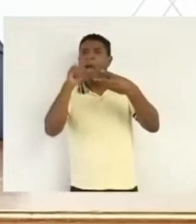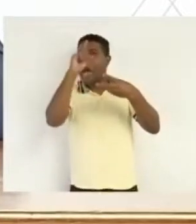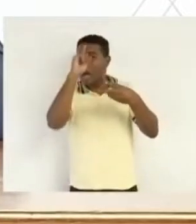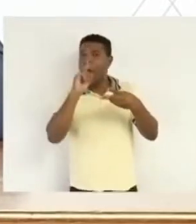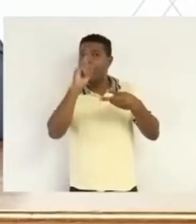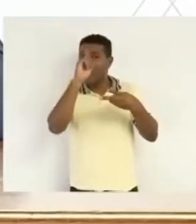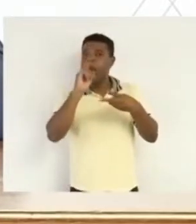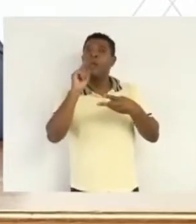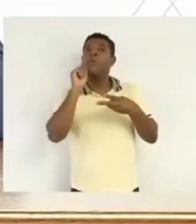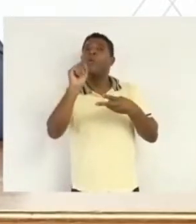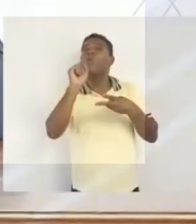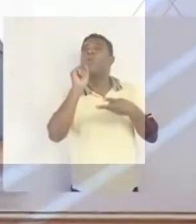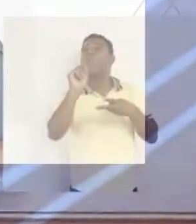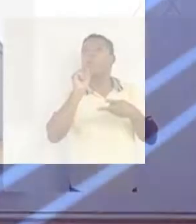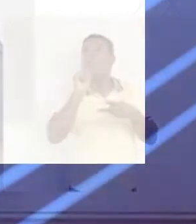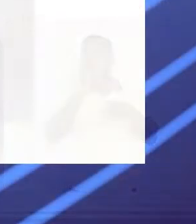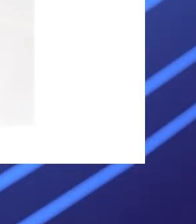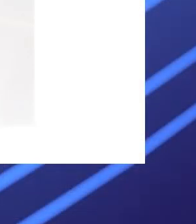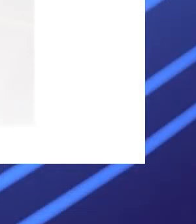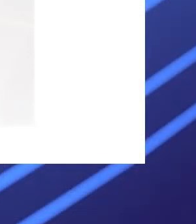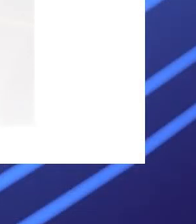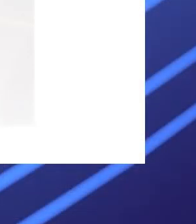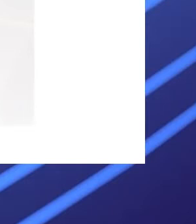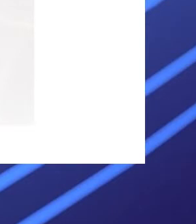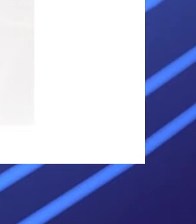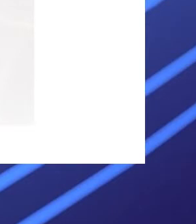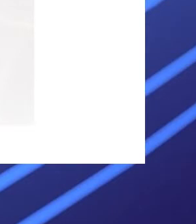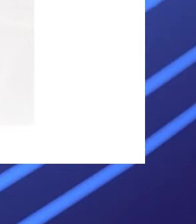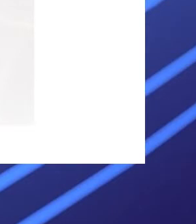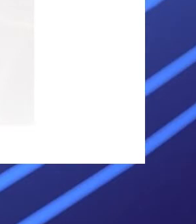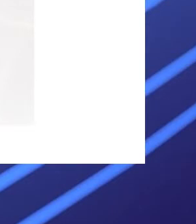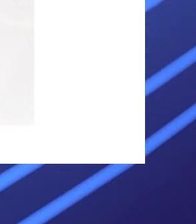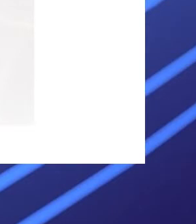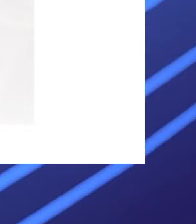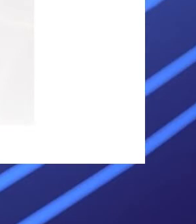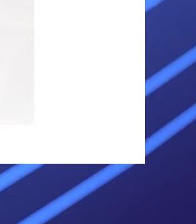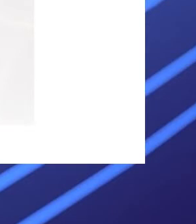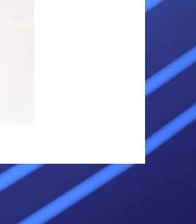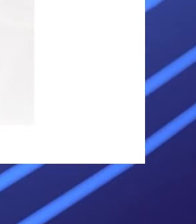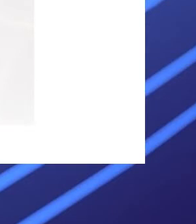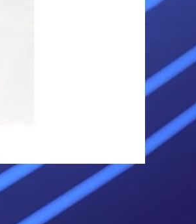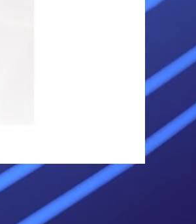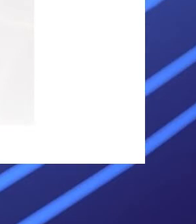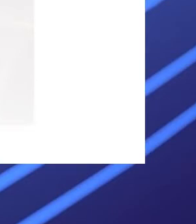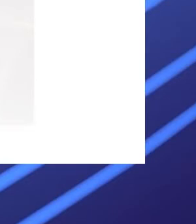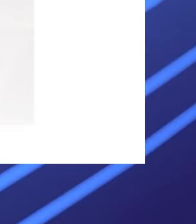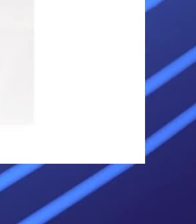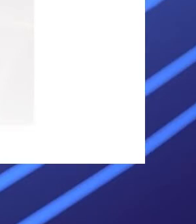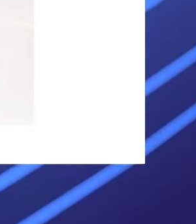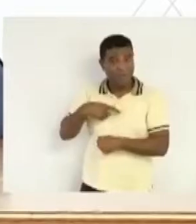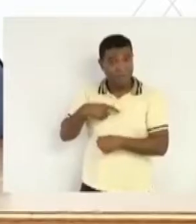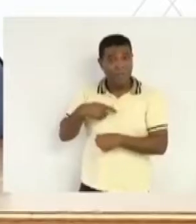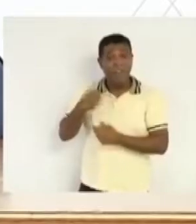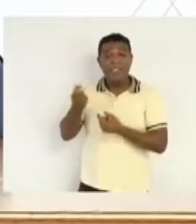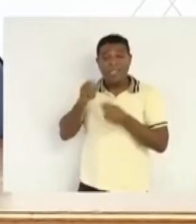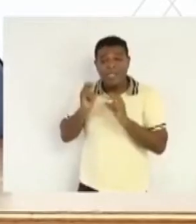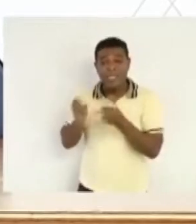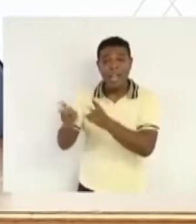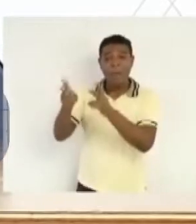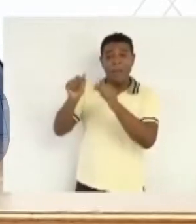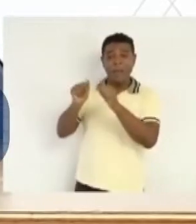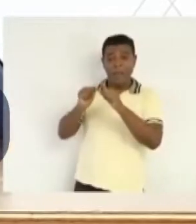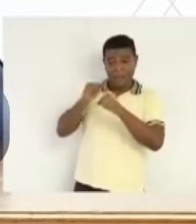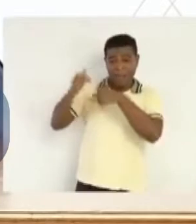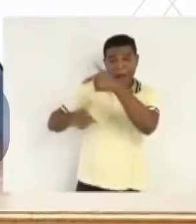ginástica e agências de turismo agora passa a integrar a onda amarela da qual andradas faz parte e